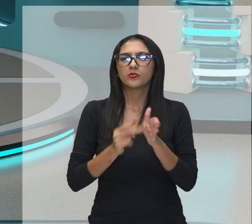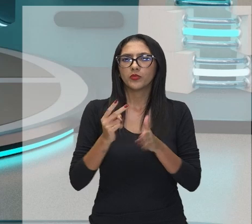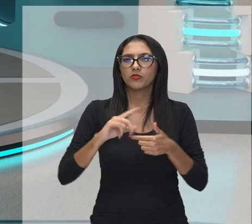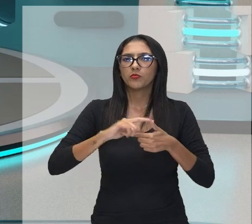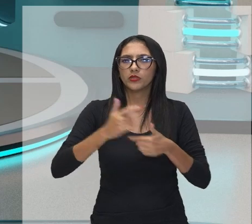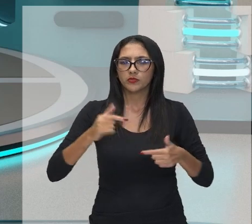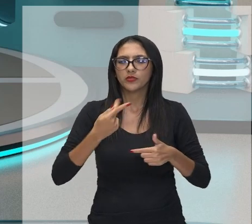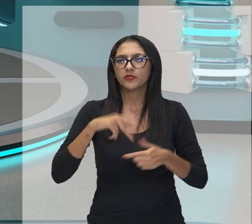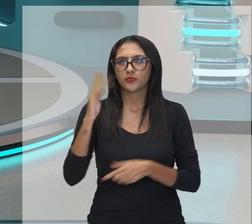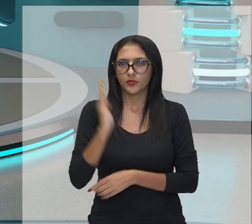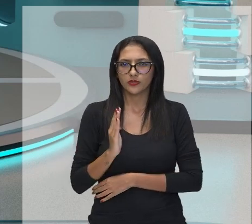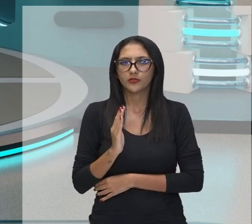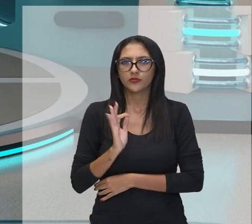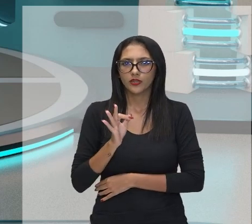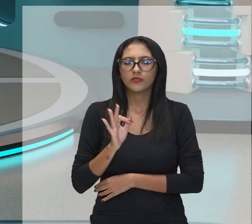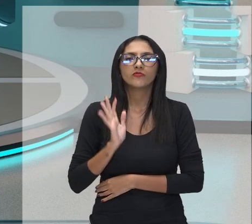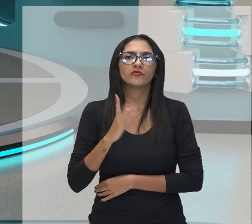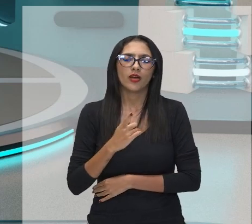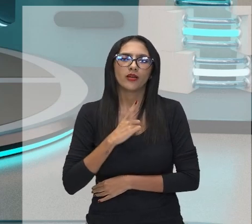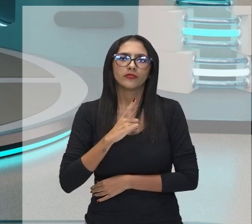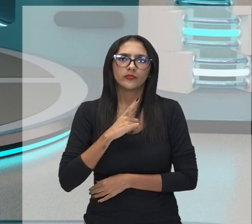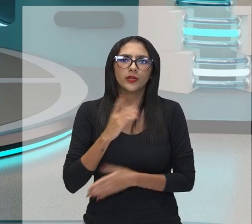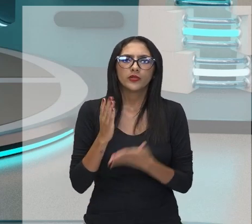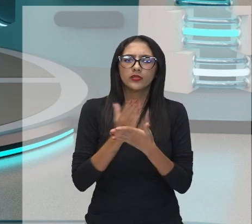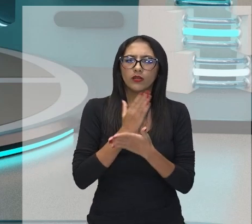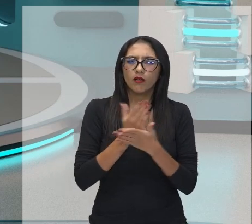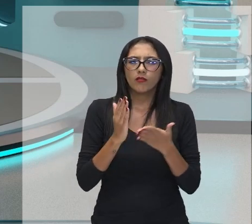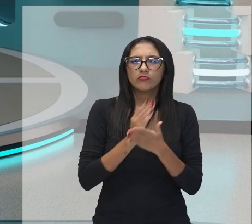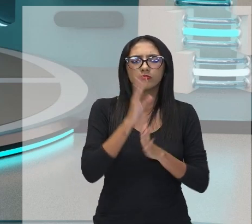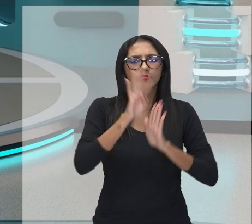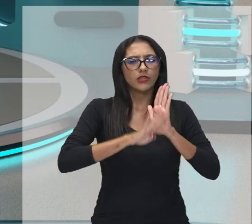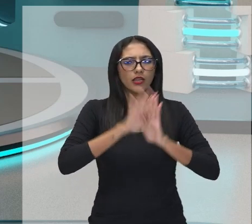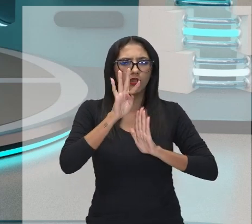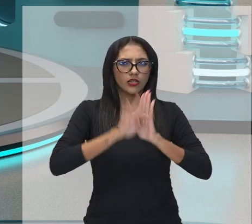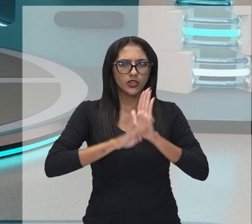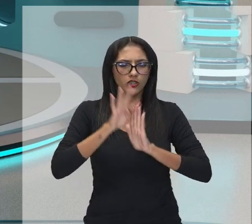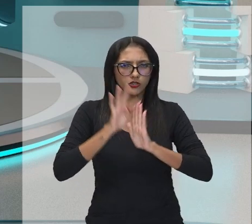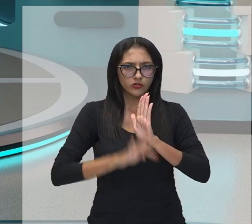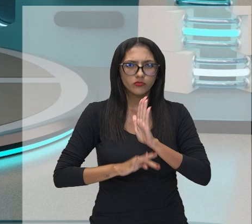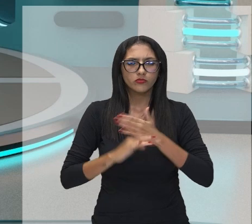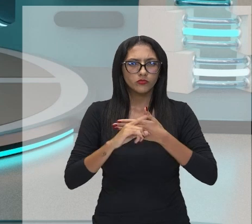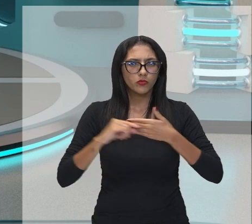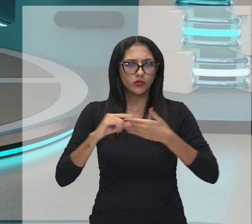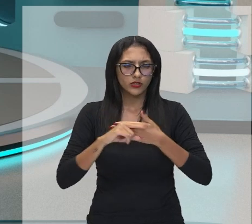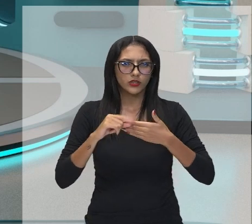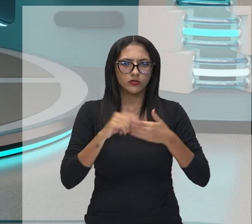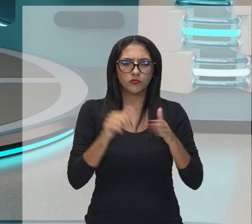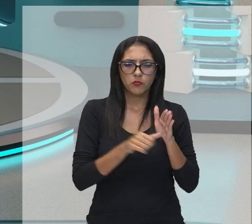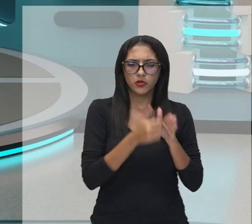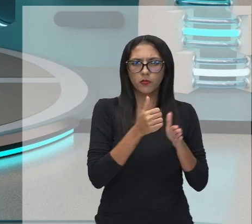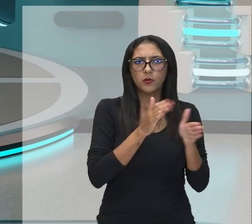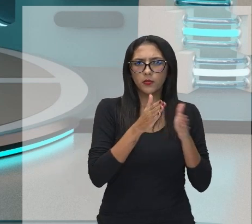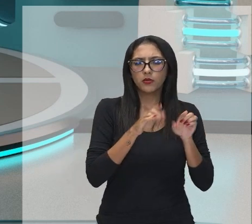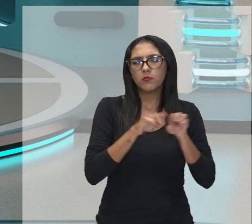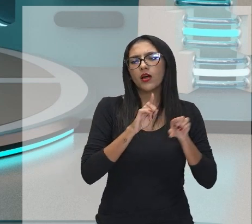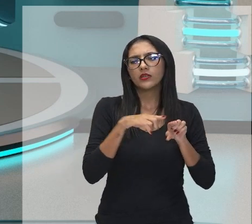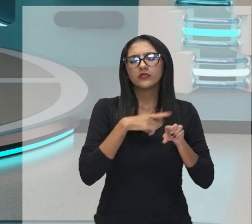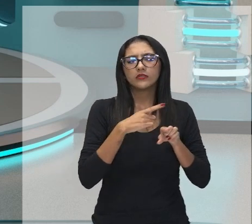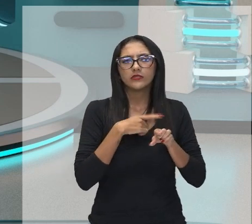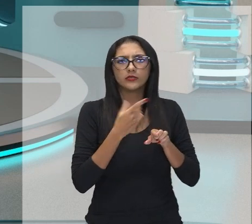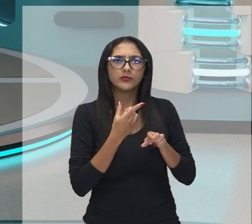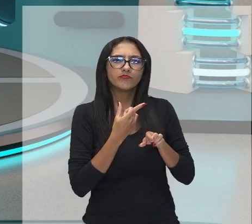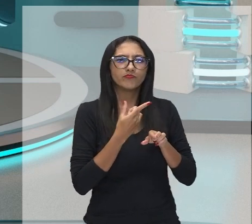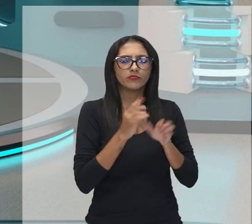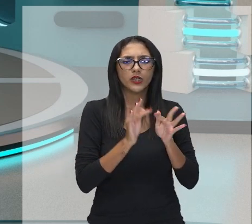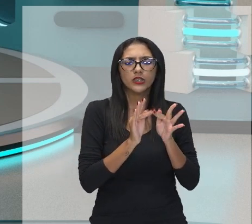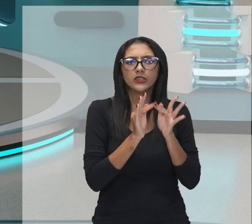brasileiro, ok? Ele já aparece aqui em alguns escritos do nosso modernismo na primeira fase, mas é um discurso que se